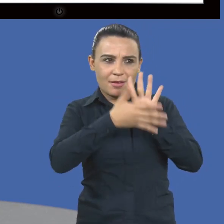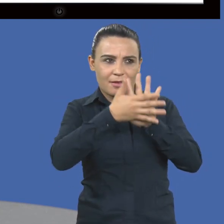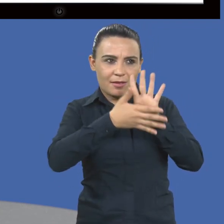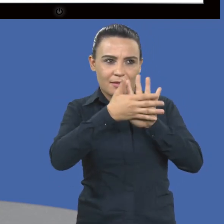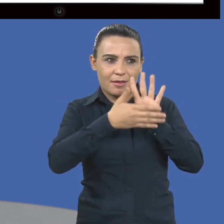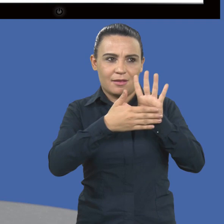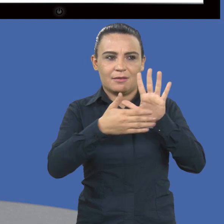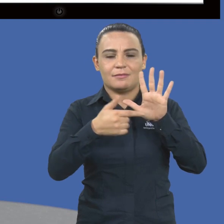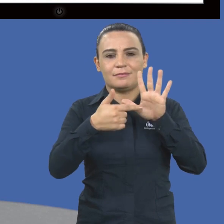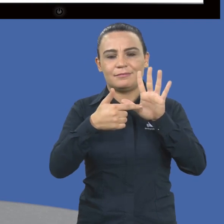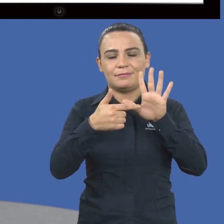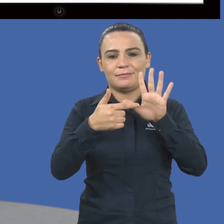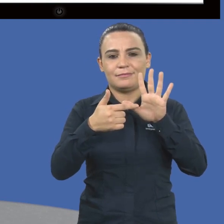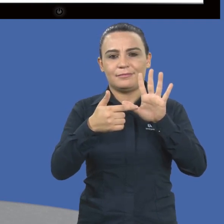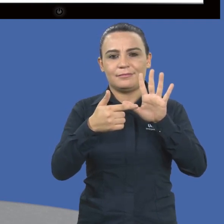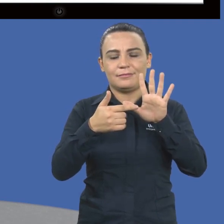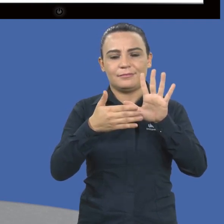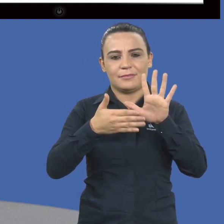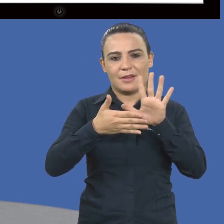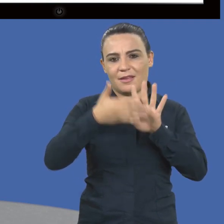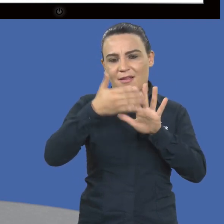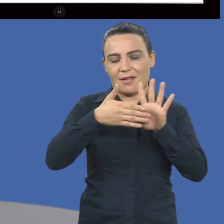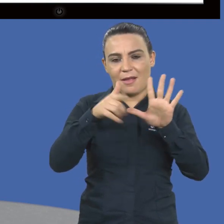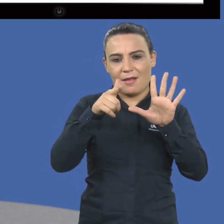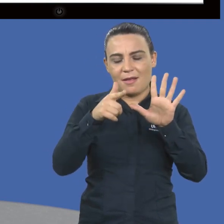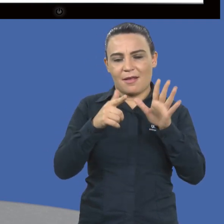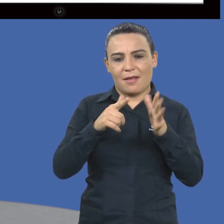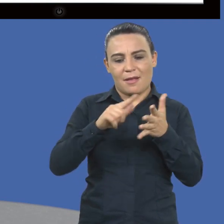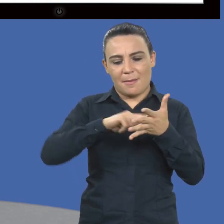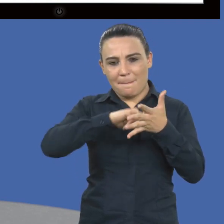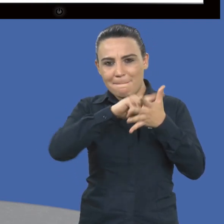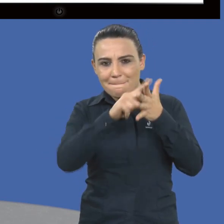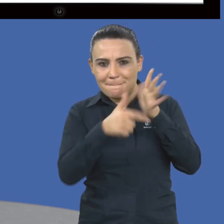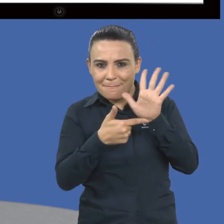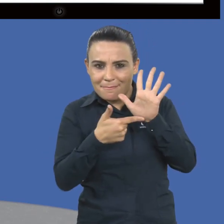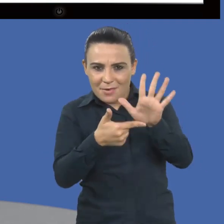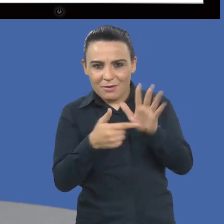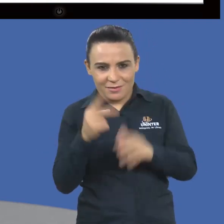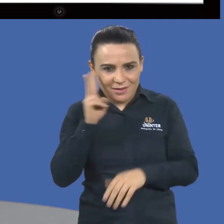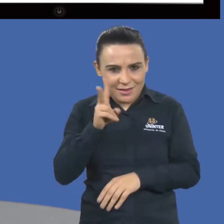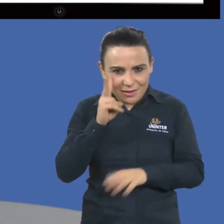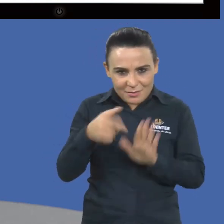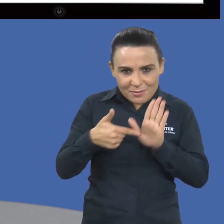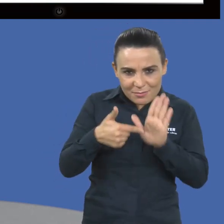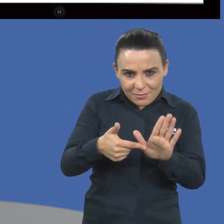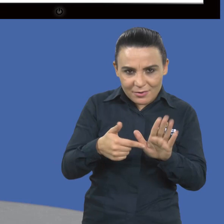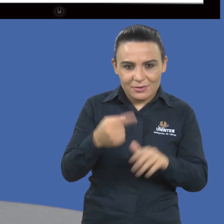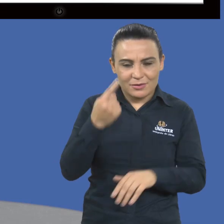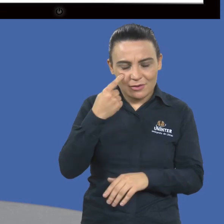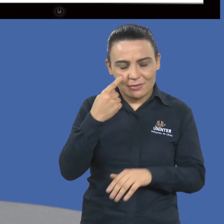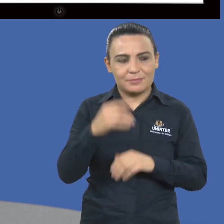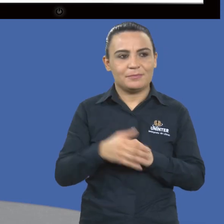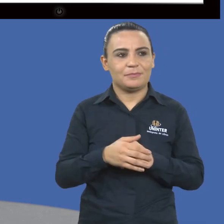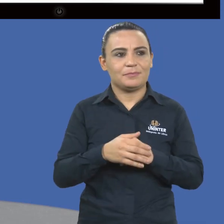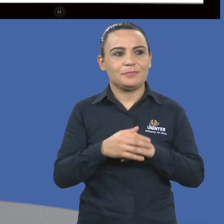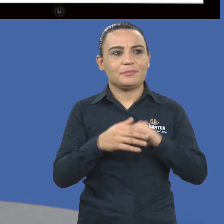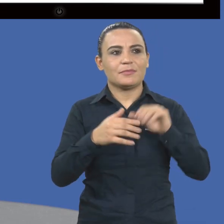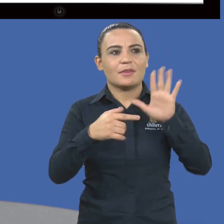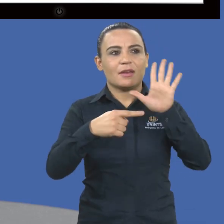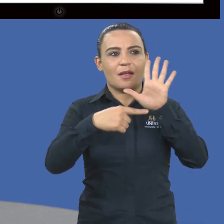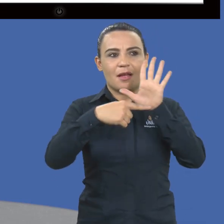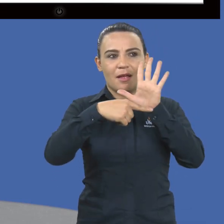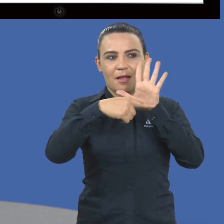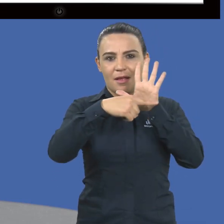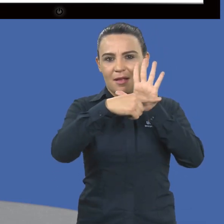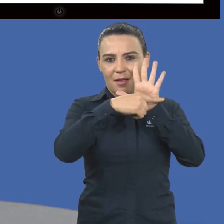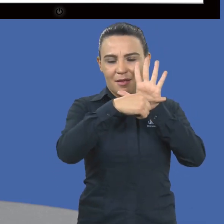aquela prega única palmar, falou que o irmão tenha, essa imagem está mostrando nitidamente, bem no